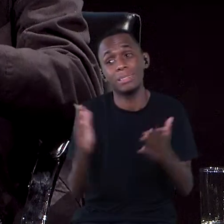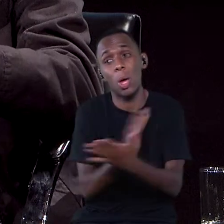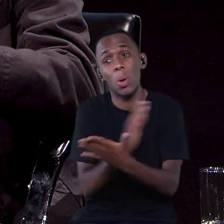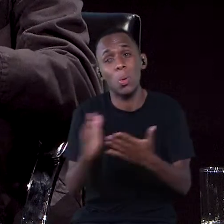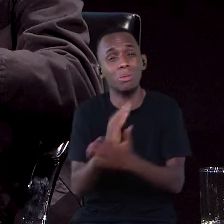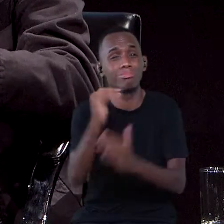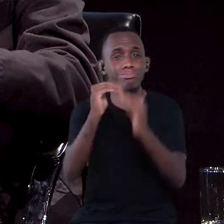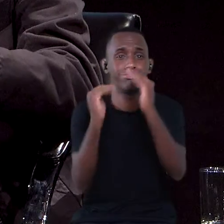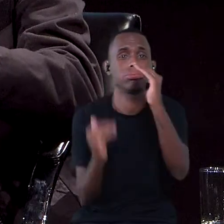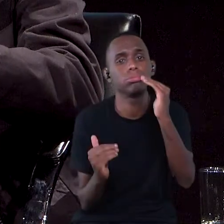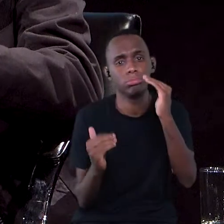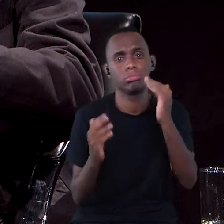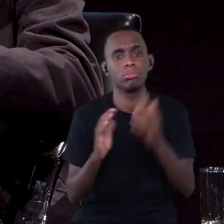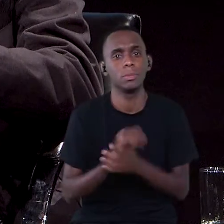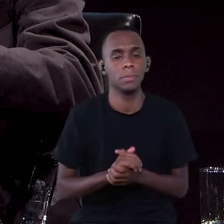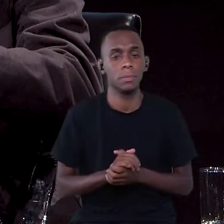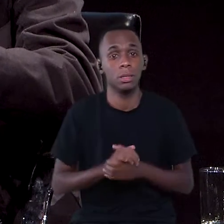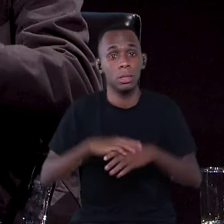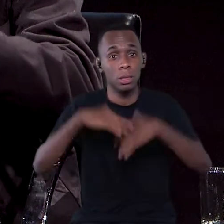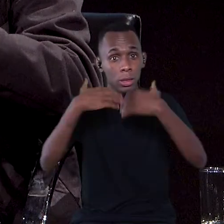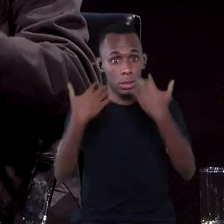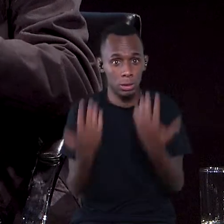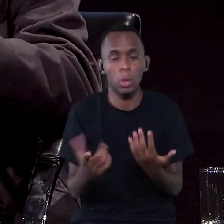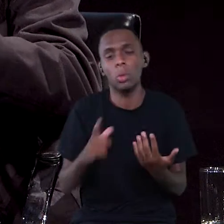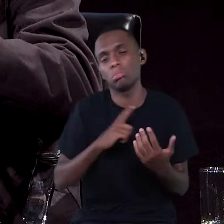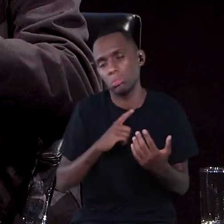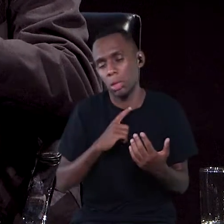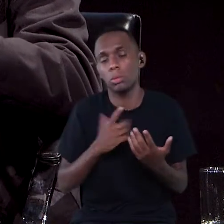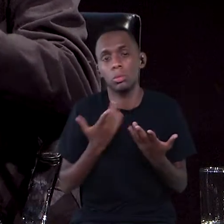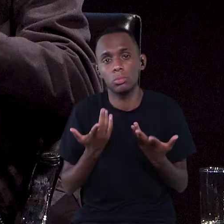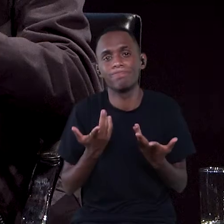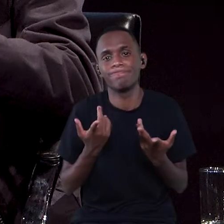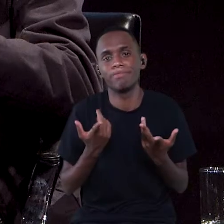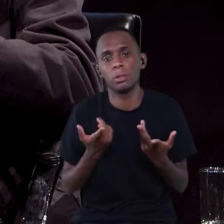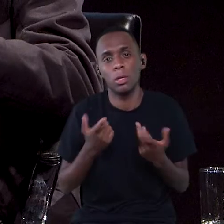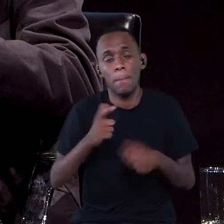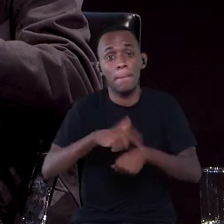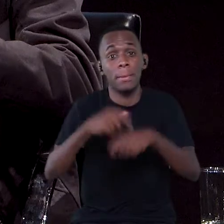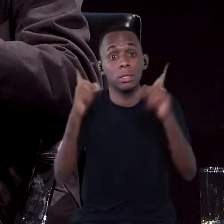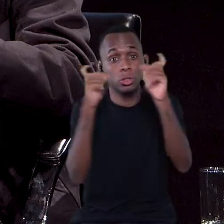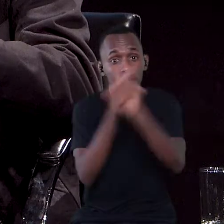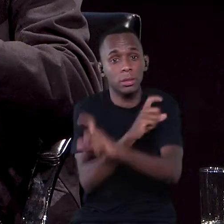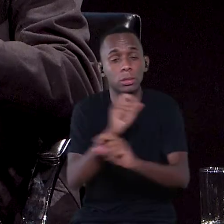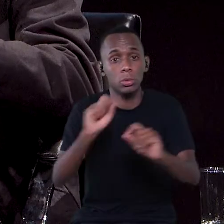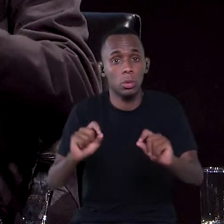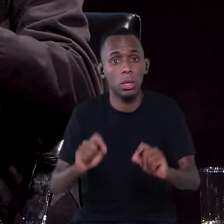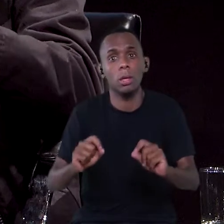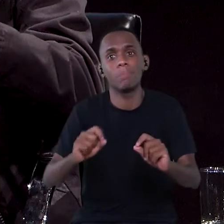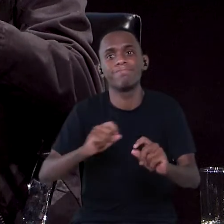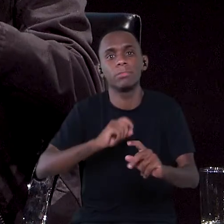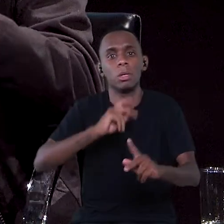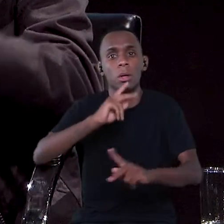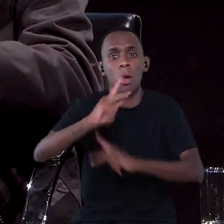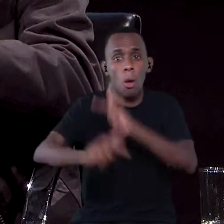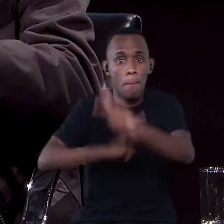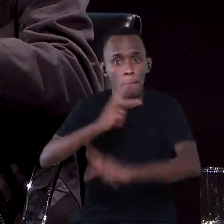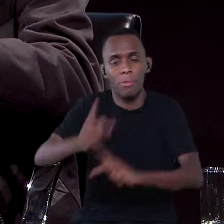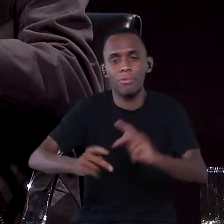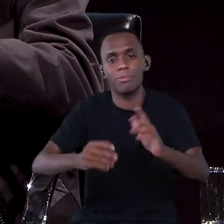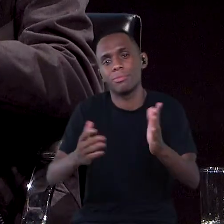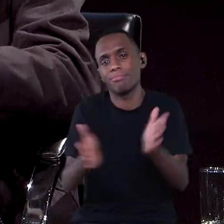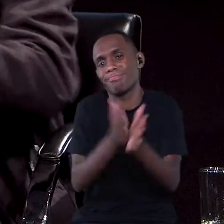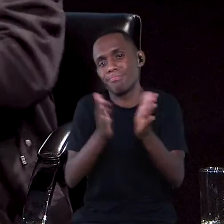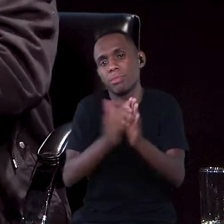muito desfavoráveis. Então, você tem uma convivialidade, por exemplo, difícil entre populações de baixa